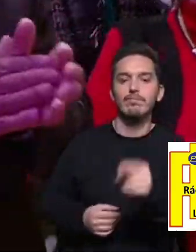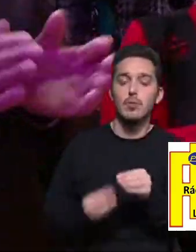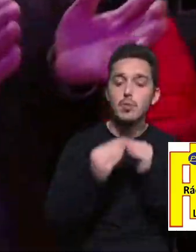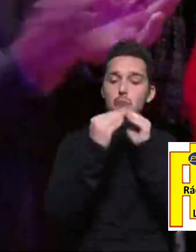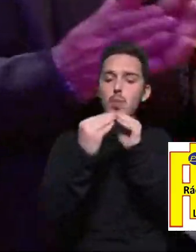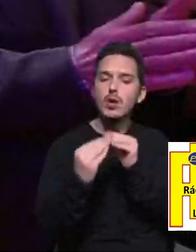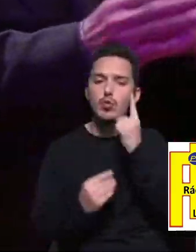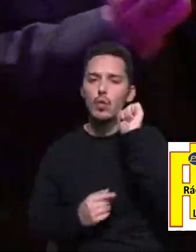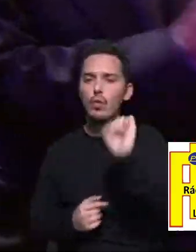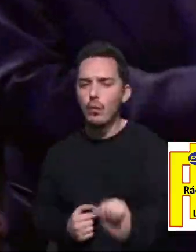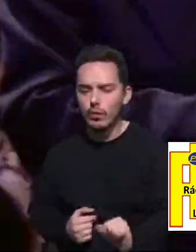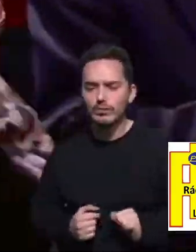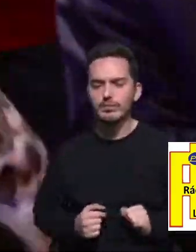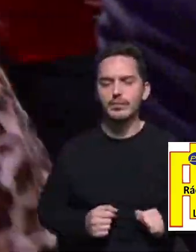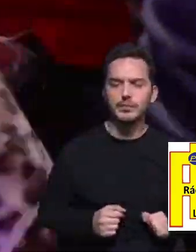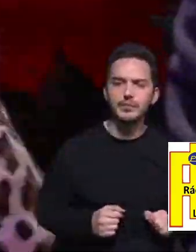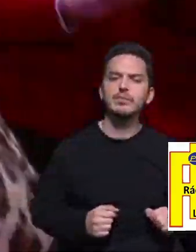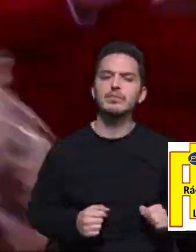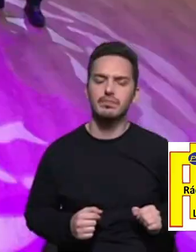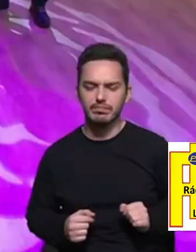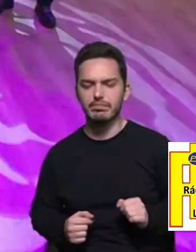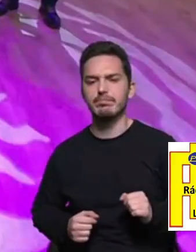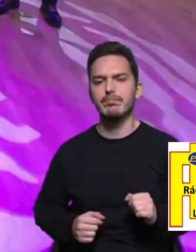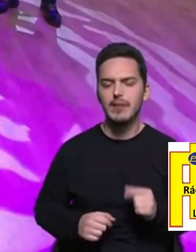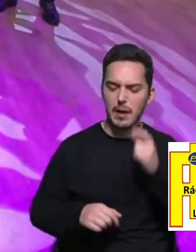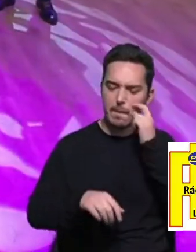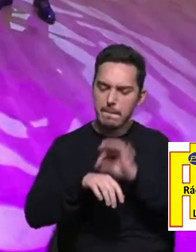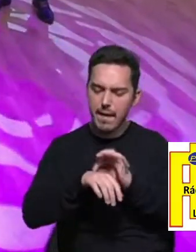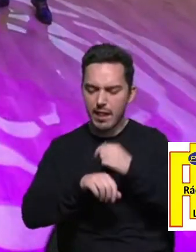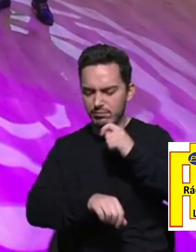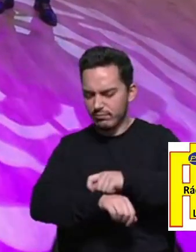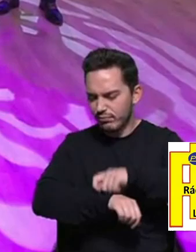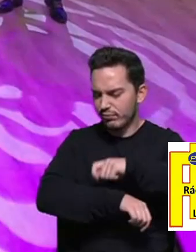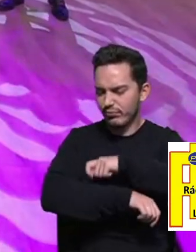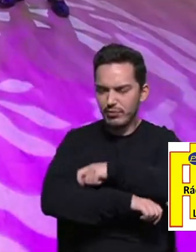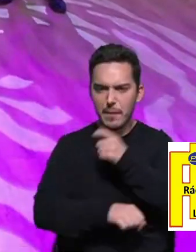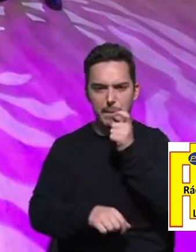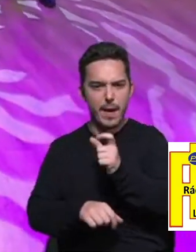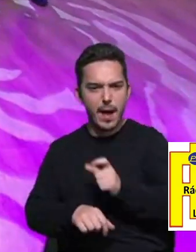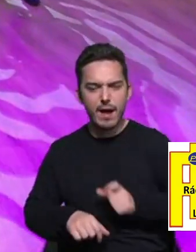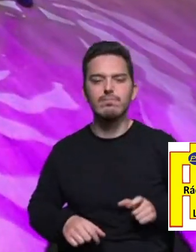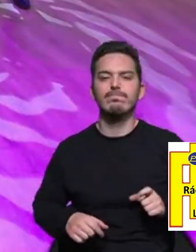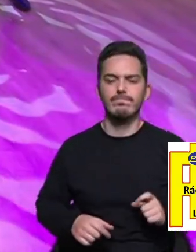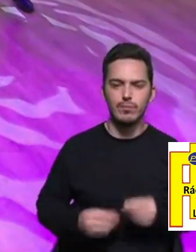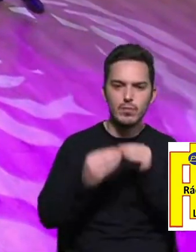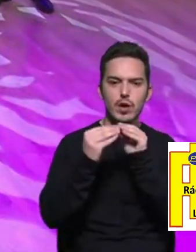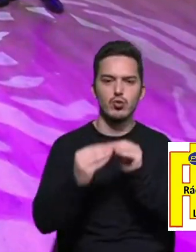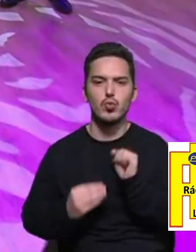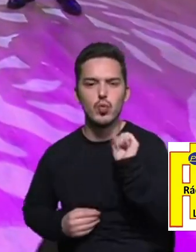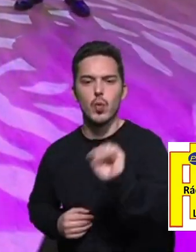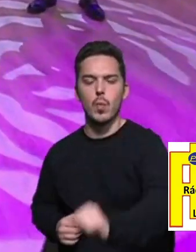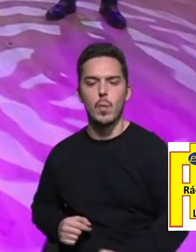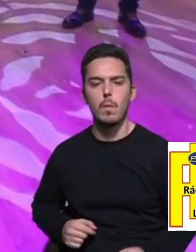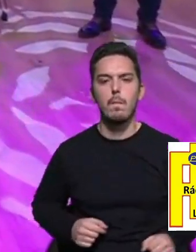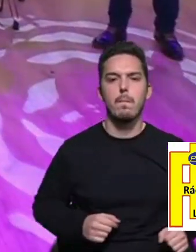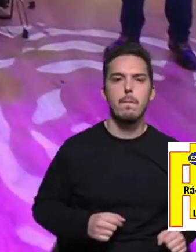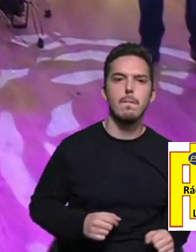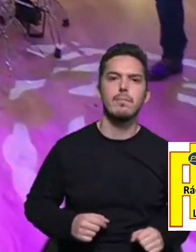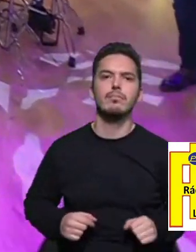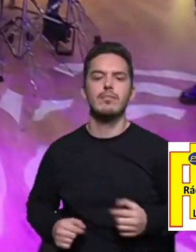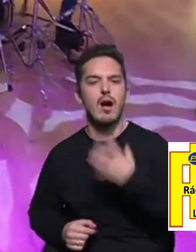Por um beijo teu, gravo em minha pele palavras do mel. Por um beijo teu, grito lá